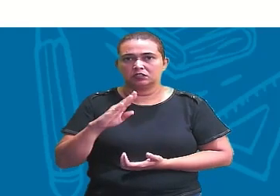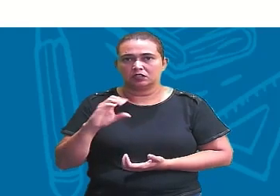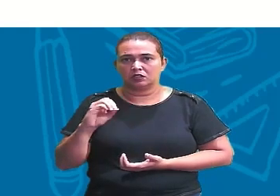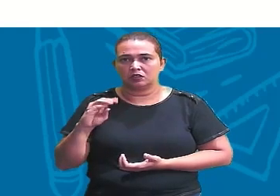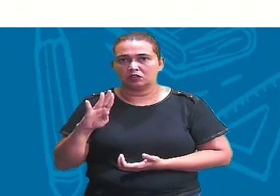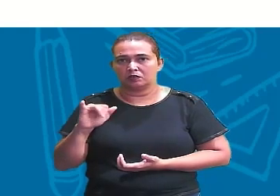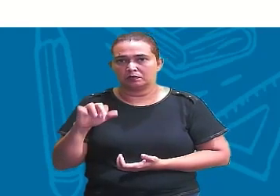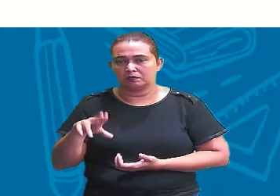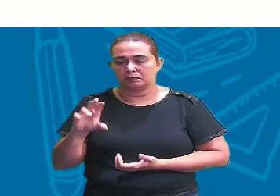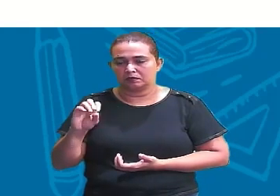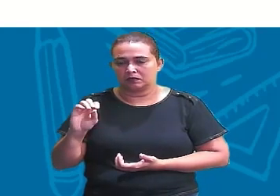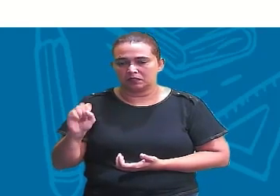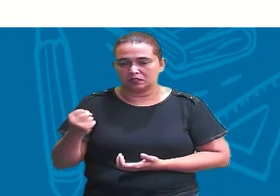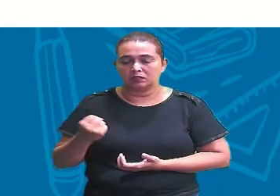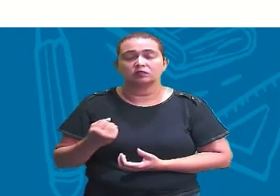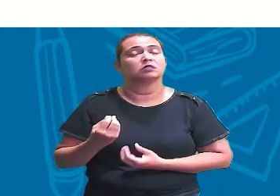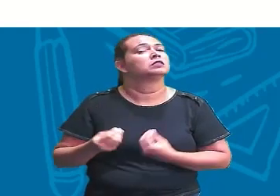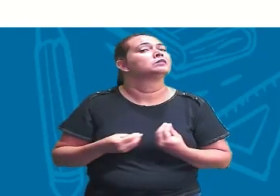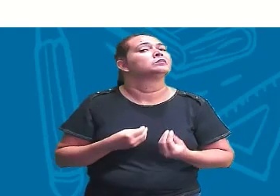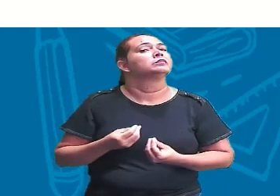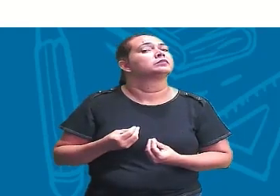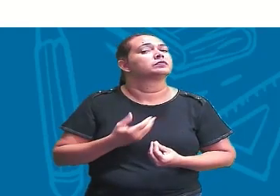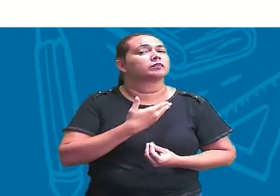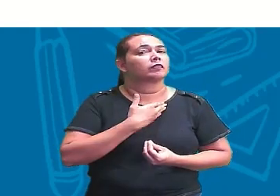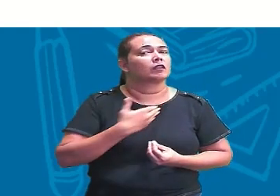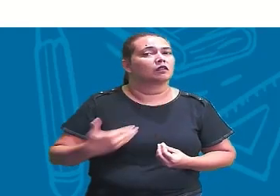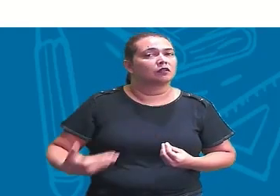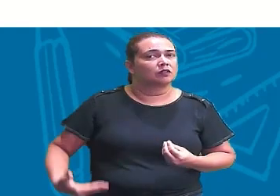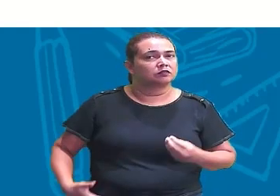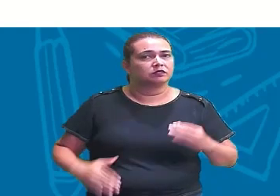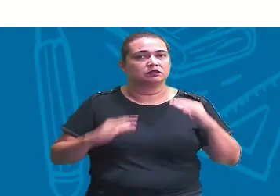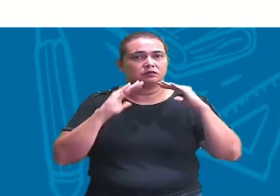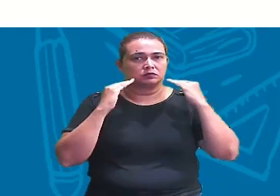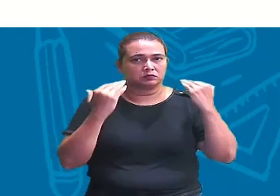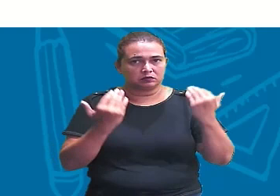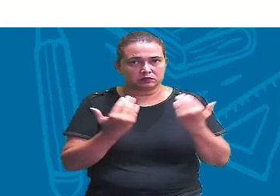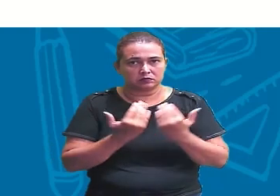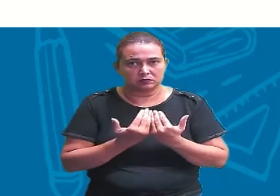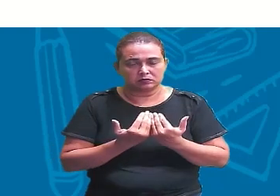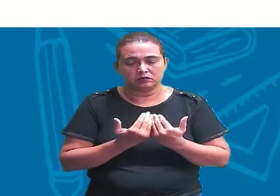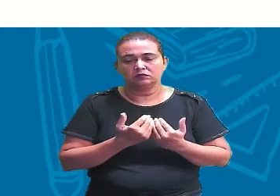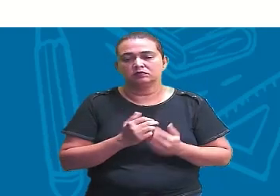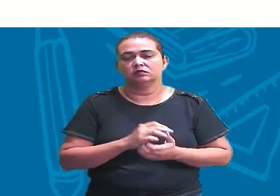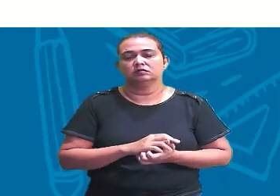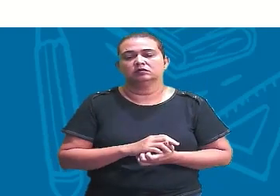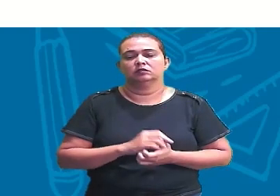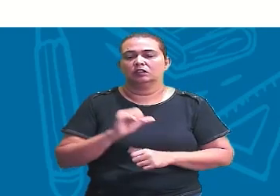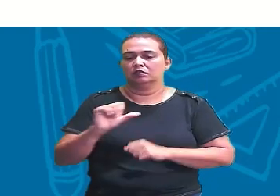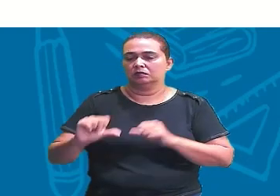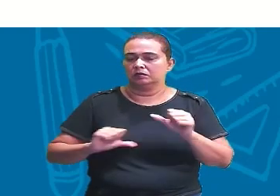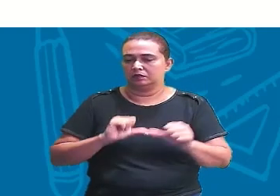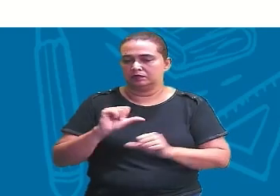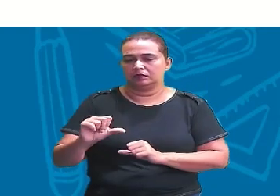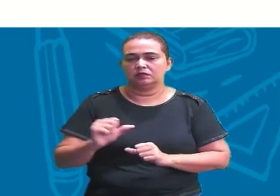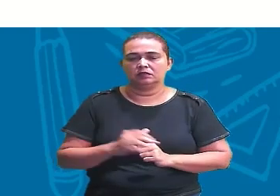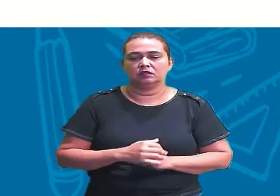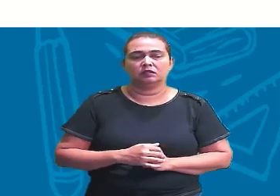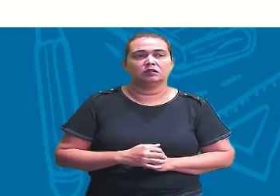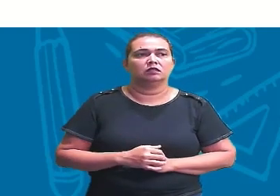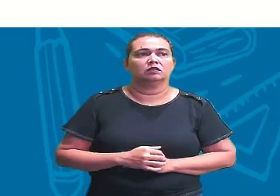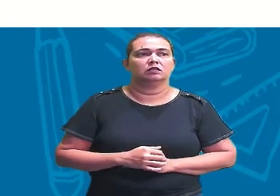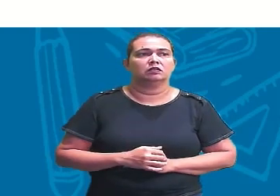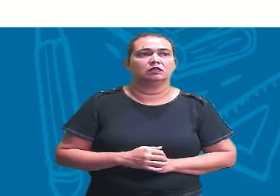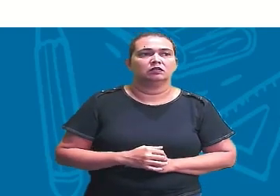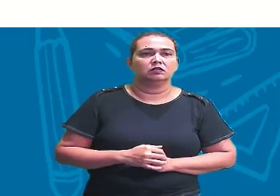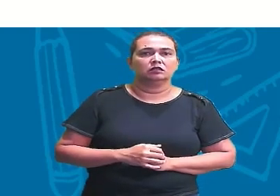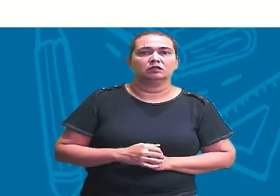O governo da Assembleia ele vai mudar, tá? E nós vamos ter agora um governo liderado